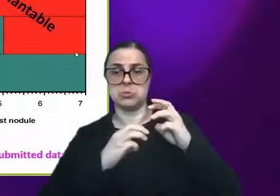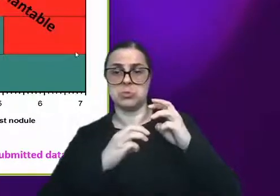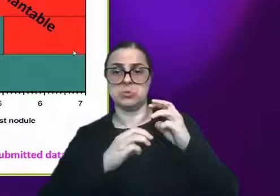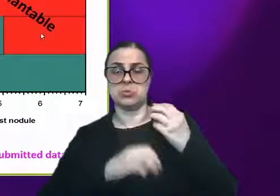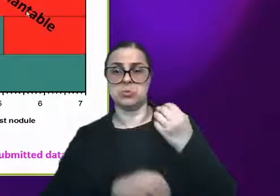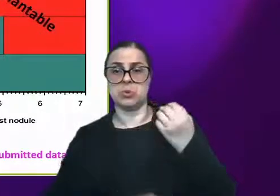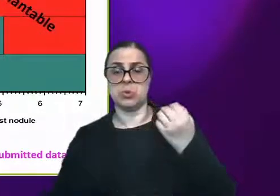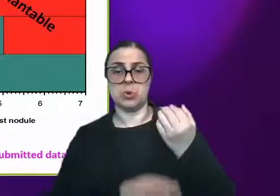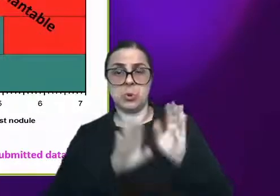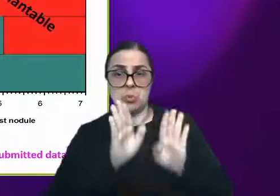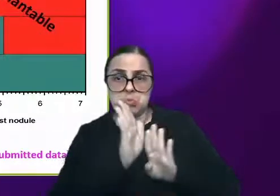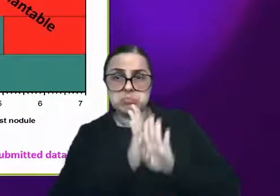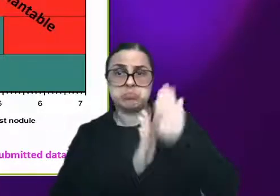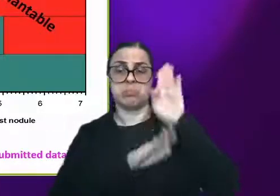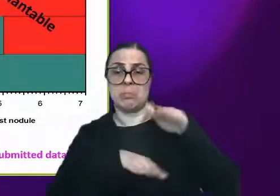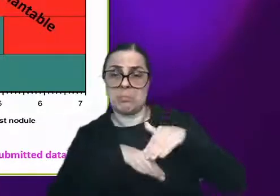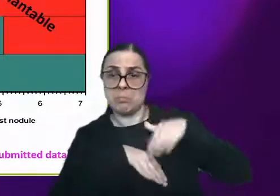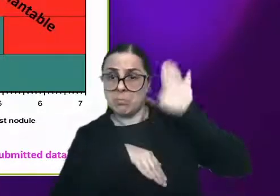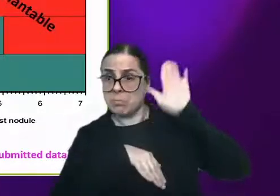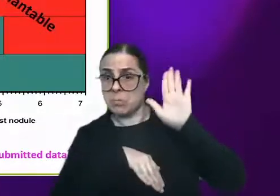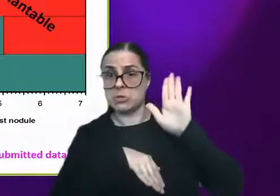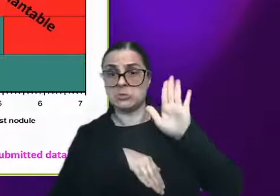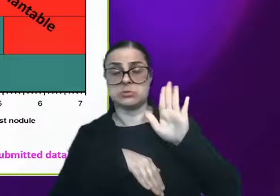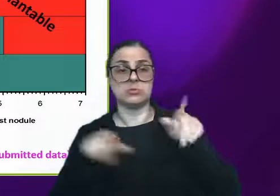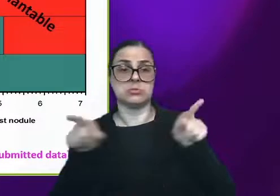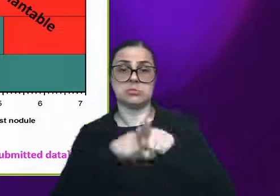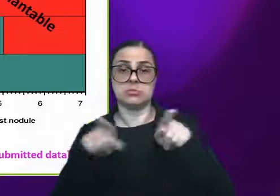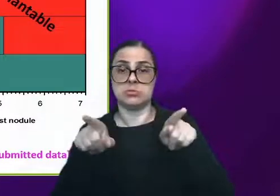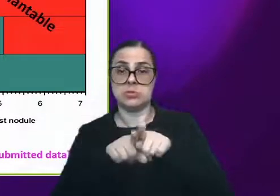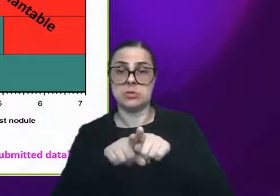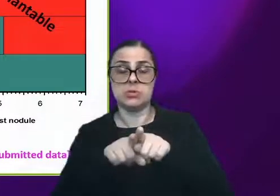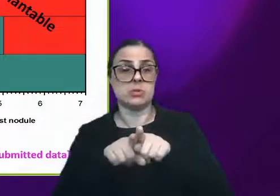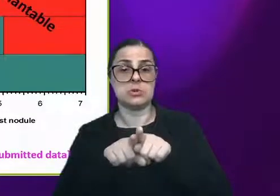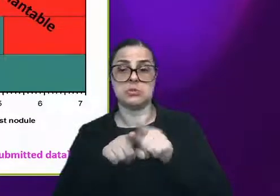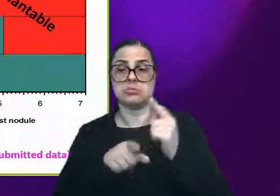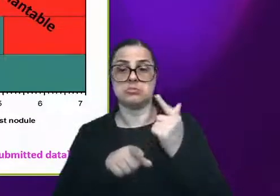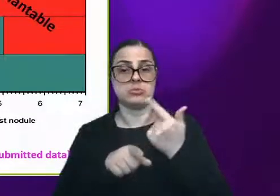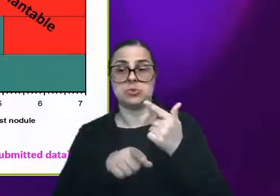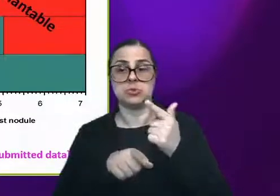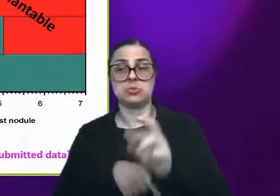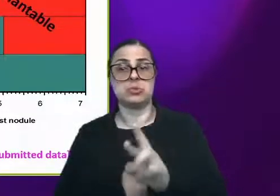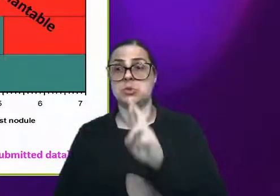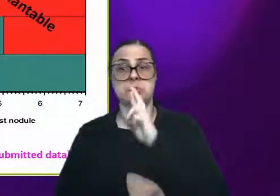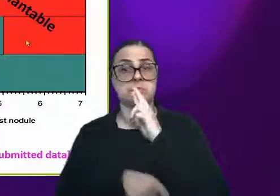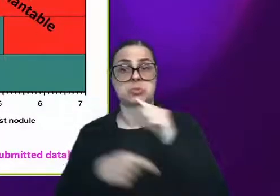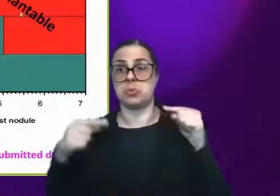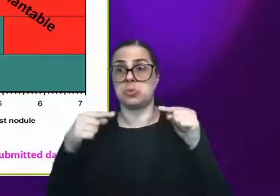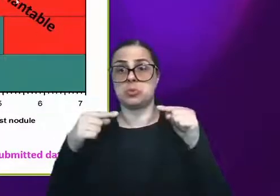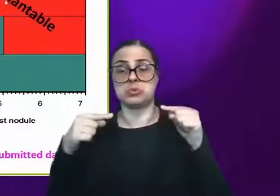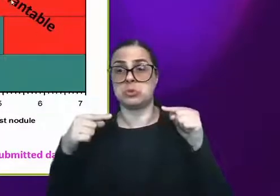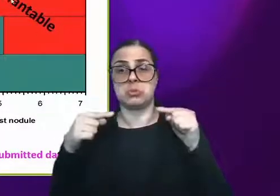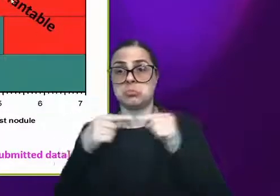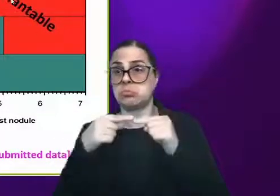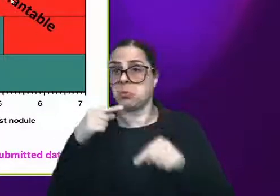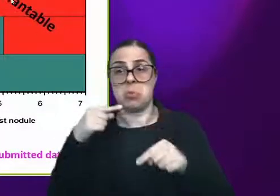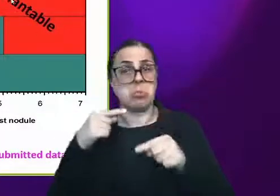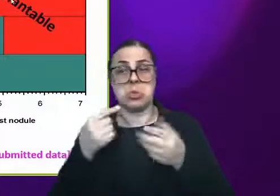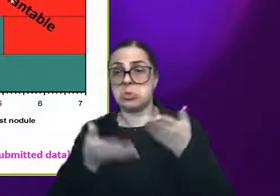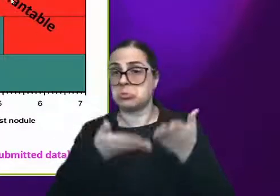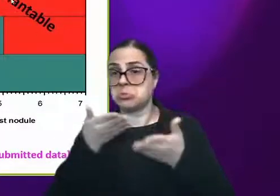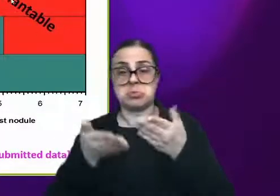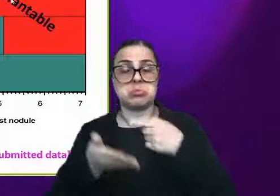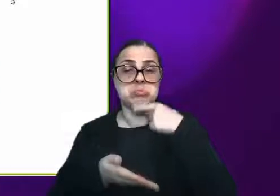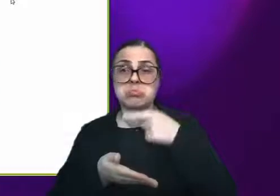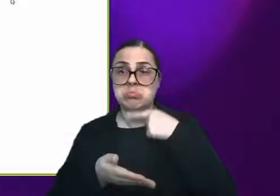1000 e que depois não respondem, principalmente, não têm respostas a tratamentos